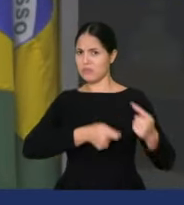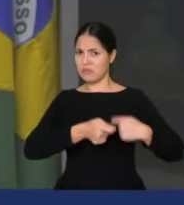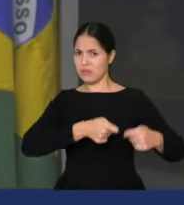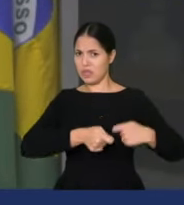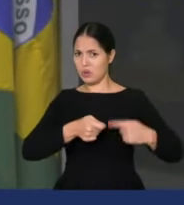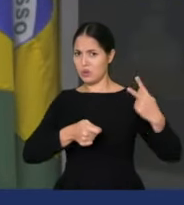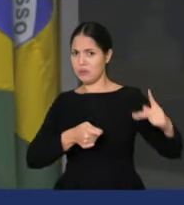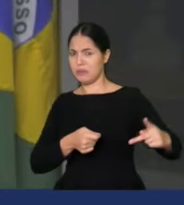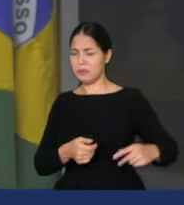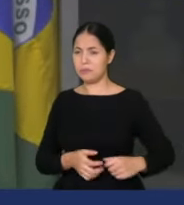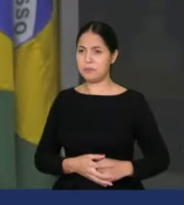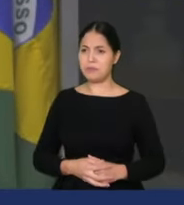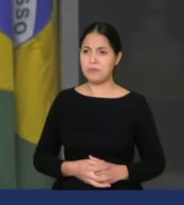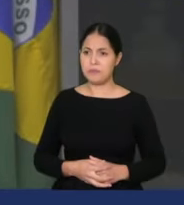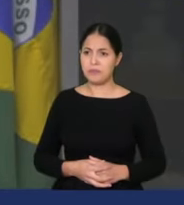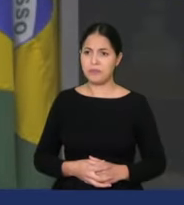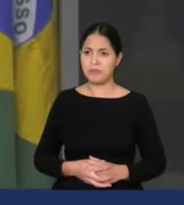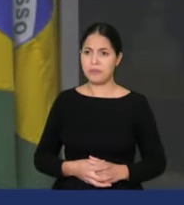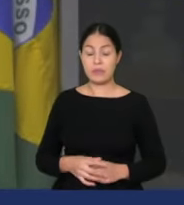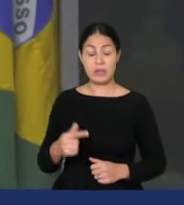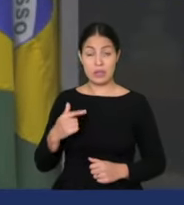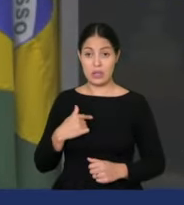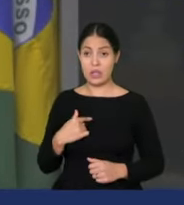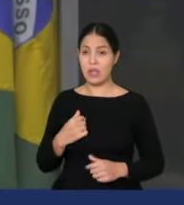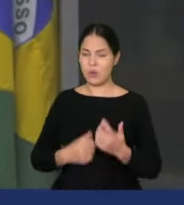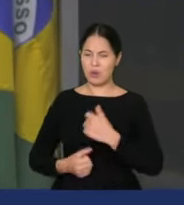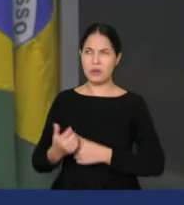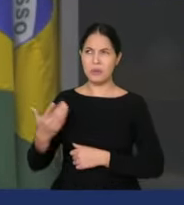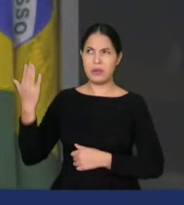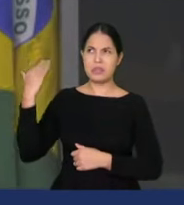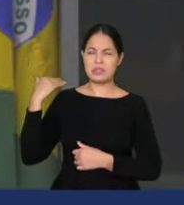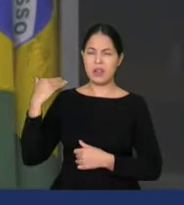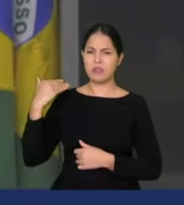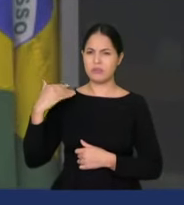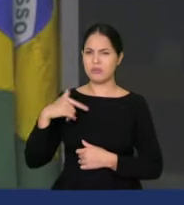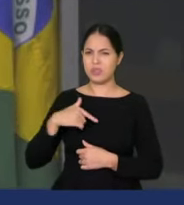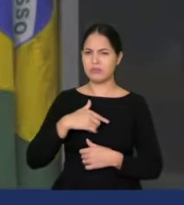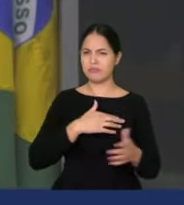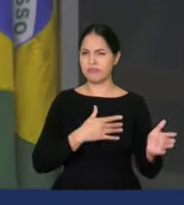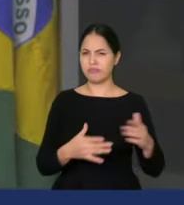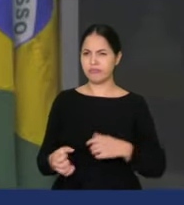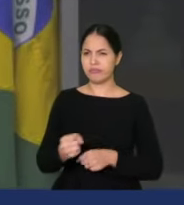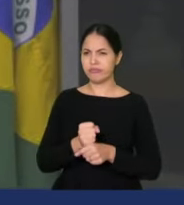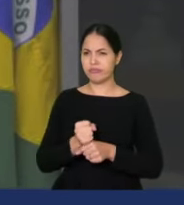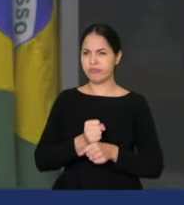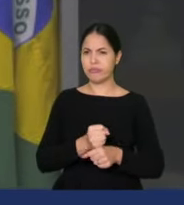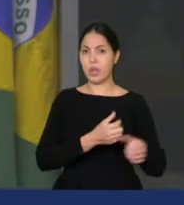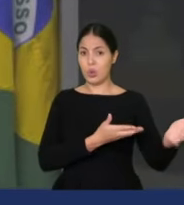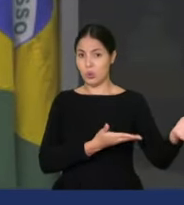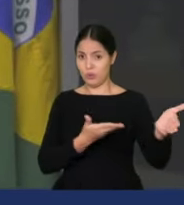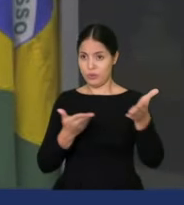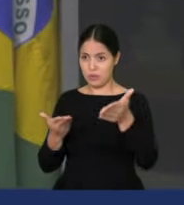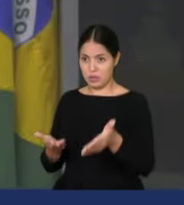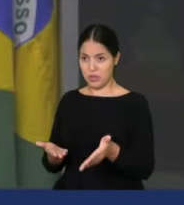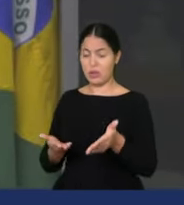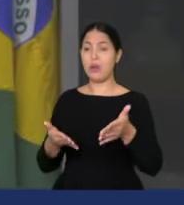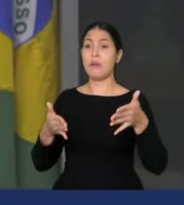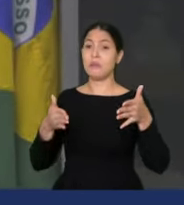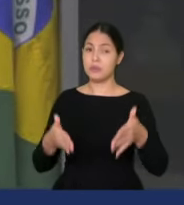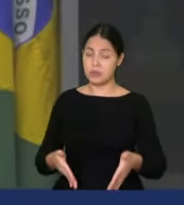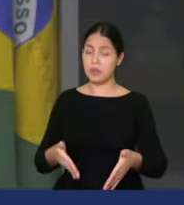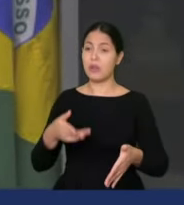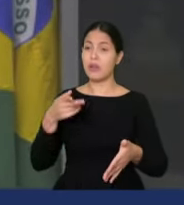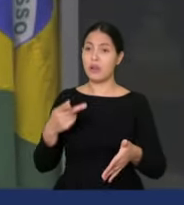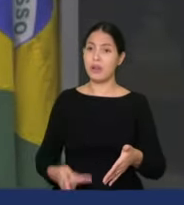e de forma muito educada e respeitosa, o ano todo, nós convidamos o mesmo para comparecer a